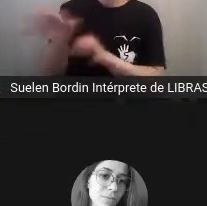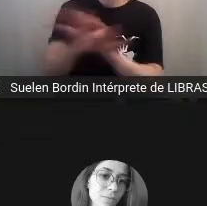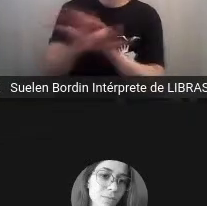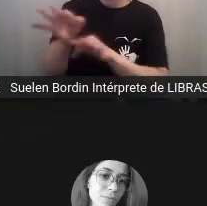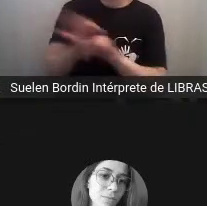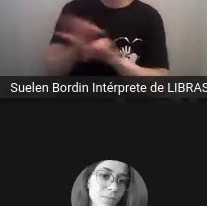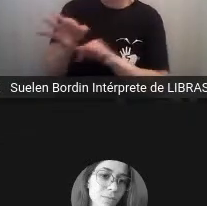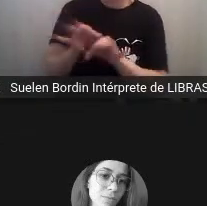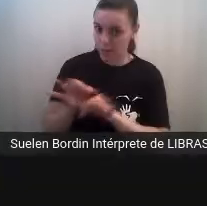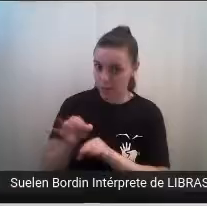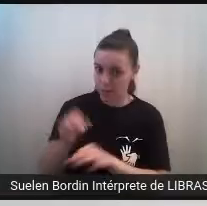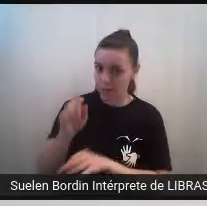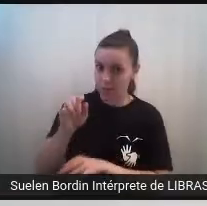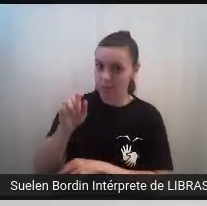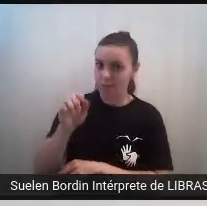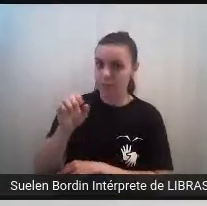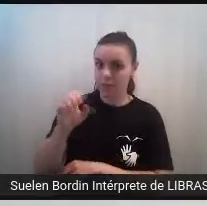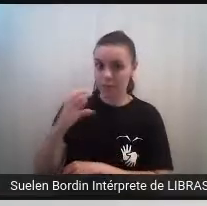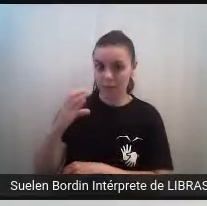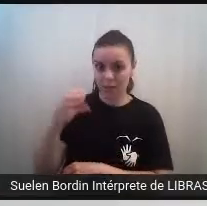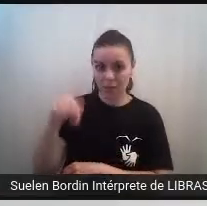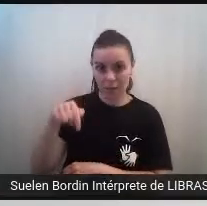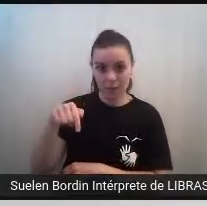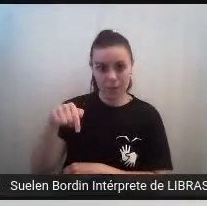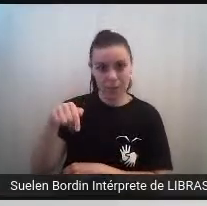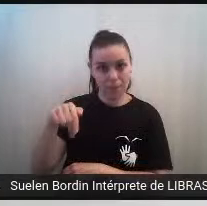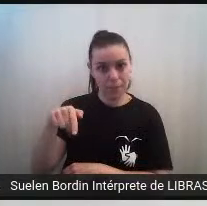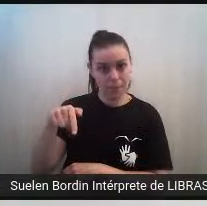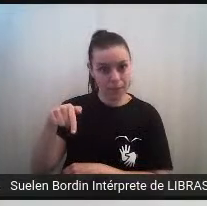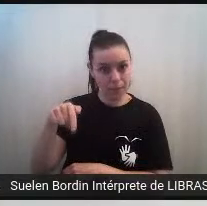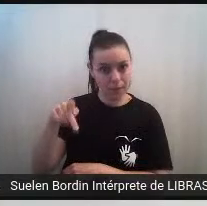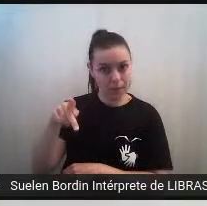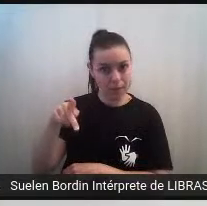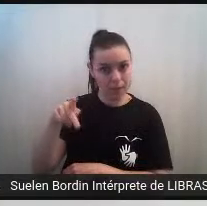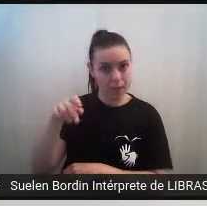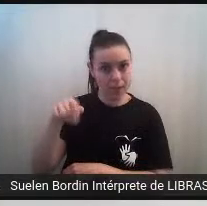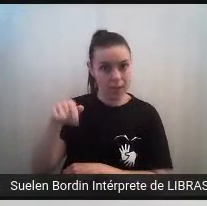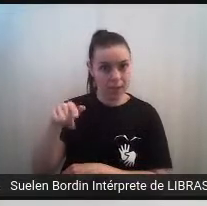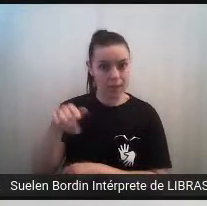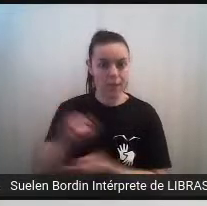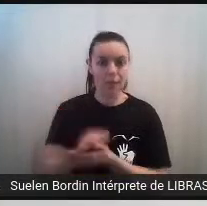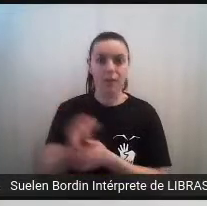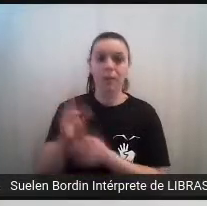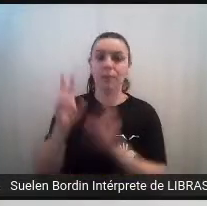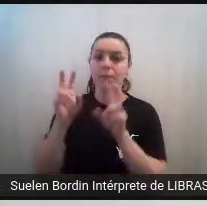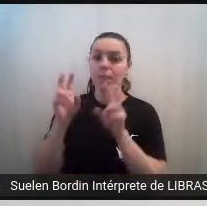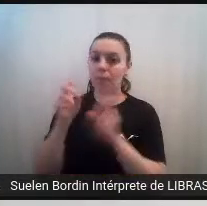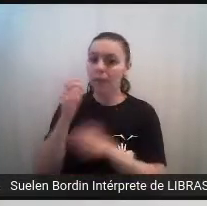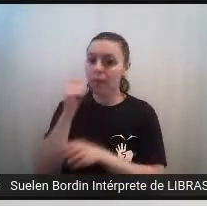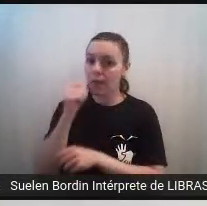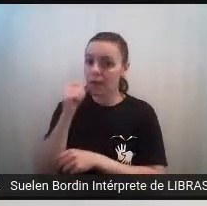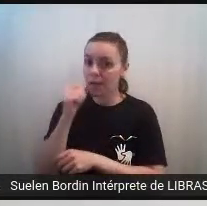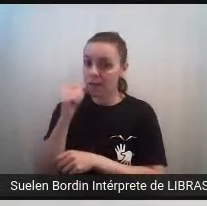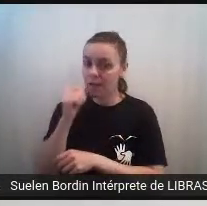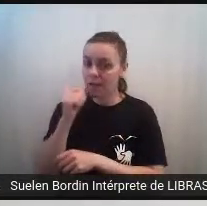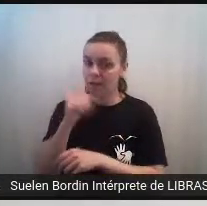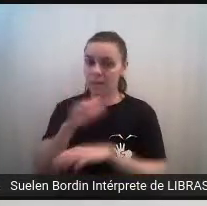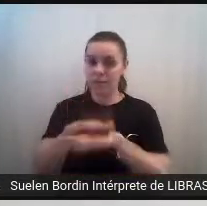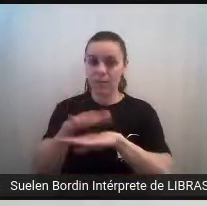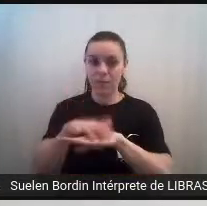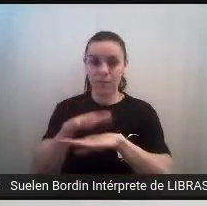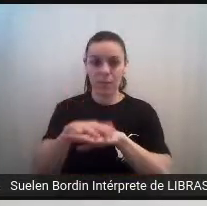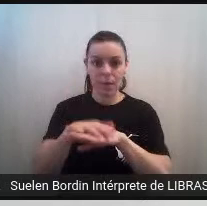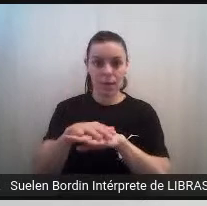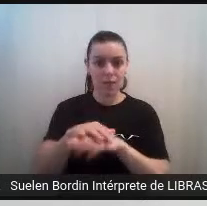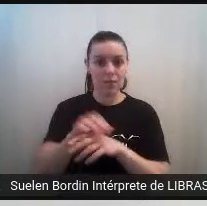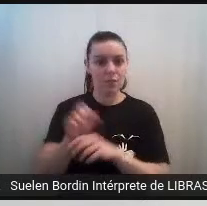coordenação, e o nome desse projeto é Meninas na Matemática Procuram-se Arletes. E o nome de Procuram-se Arletes é em